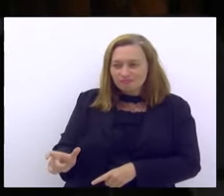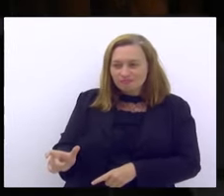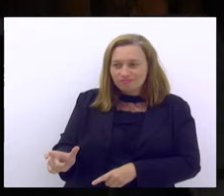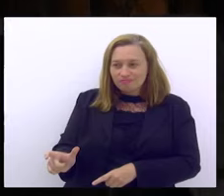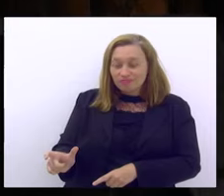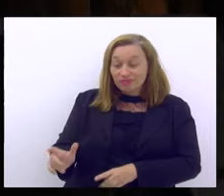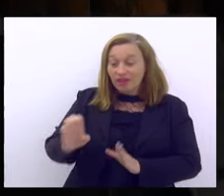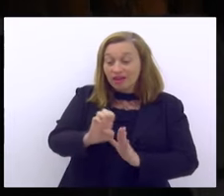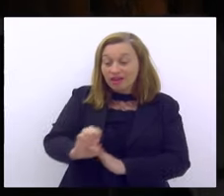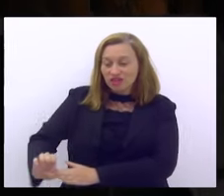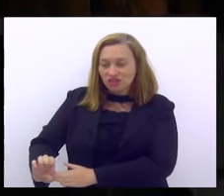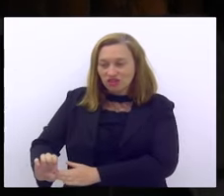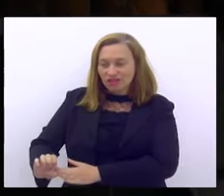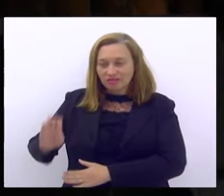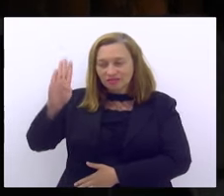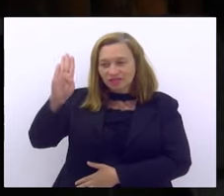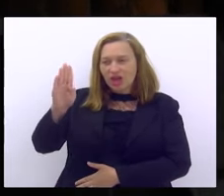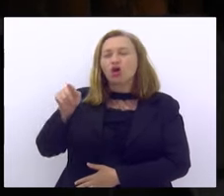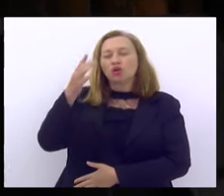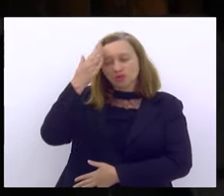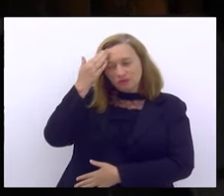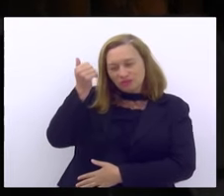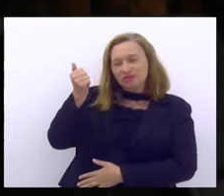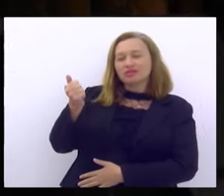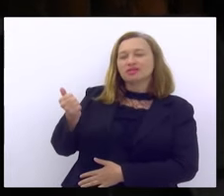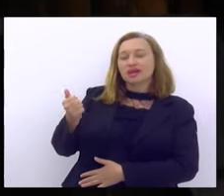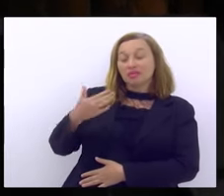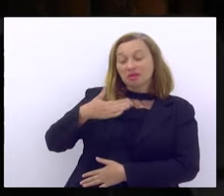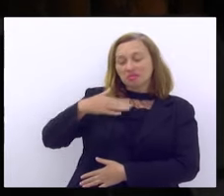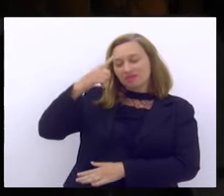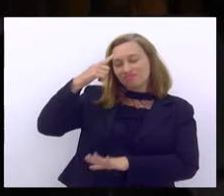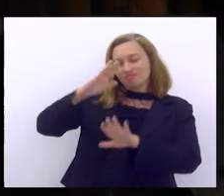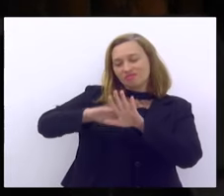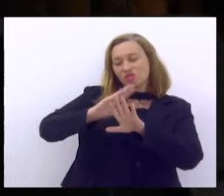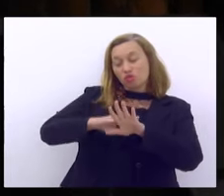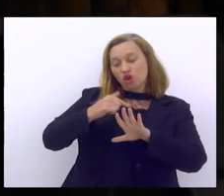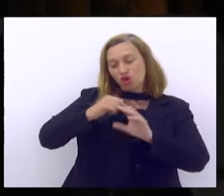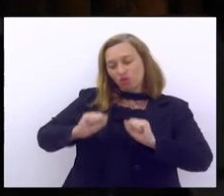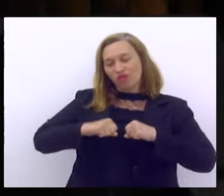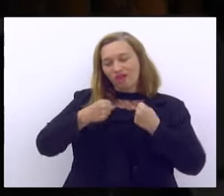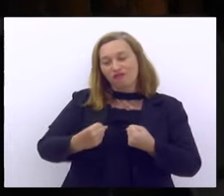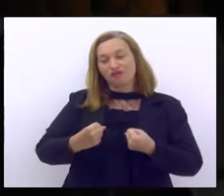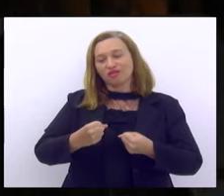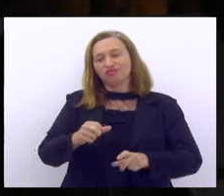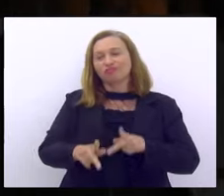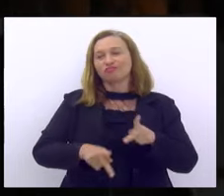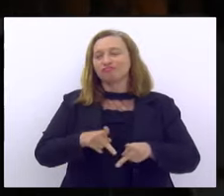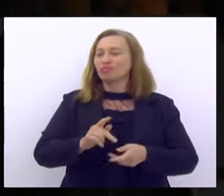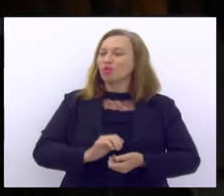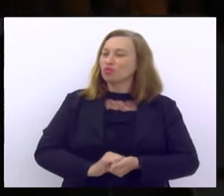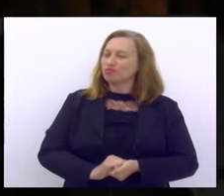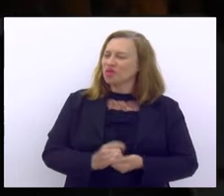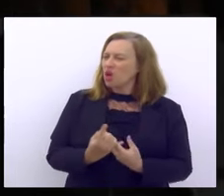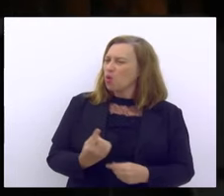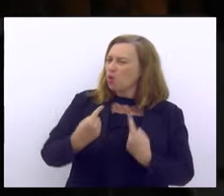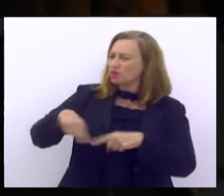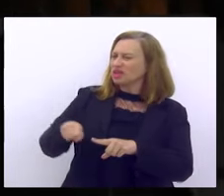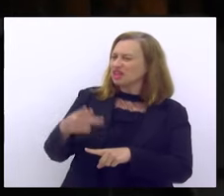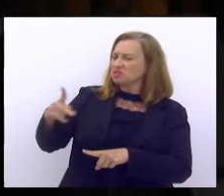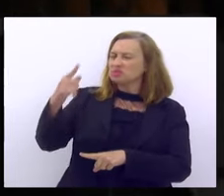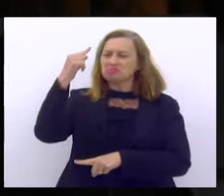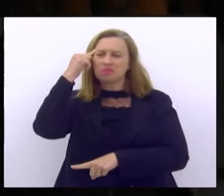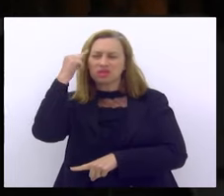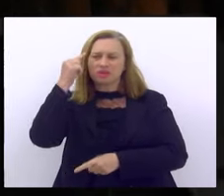da esquerda. O senhor sabe das minhas convicções ideológicas e o que eu defendo nesse parlamento. É tudo ao contrário do que o senhor